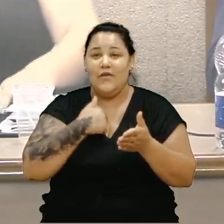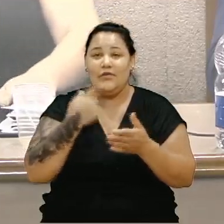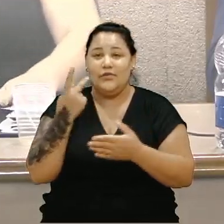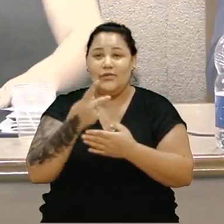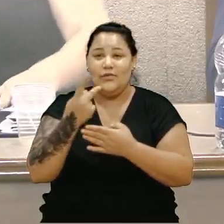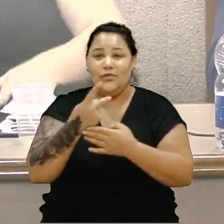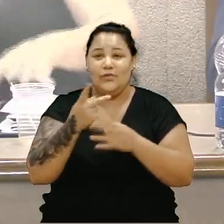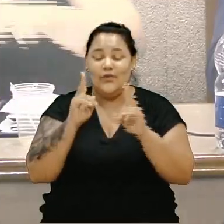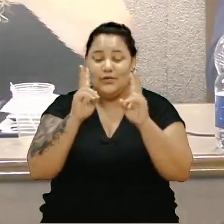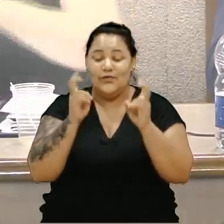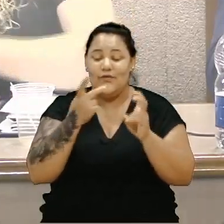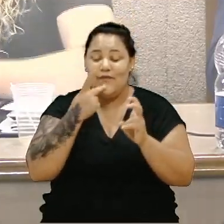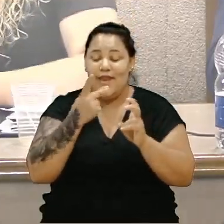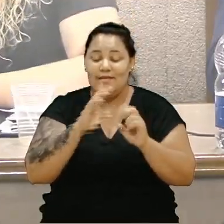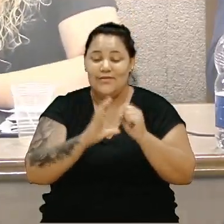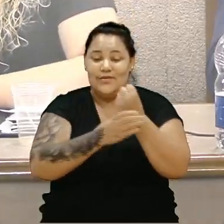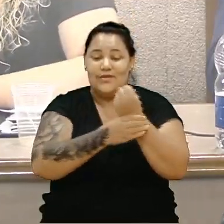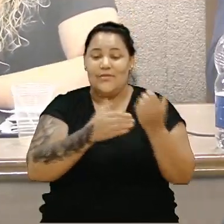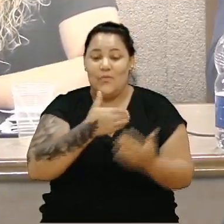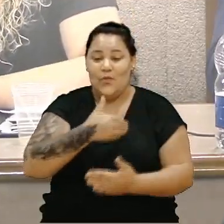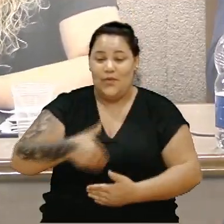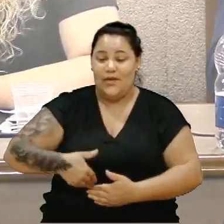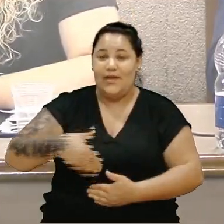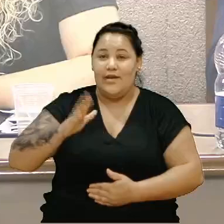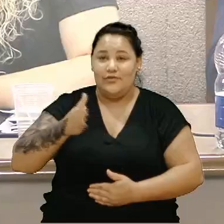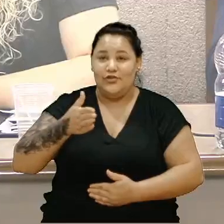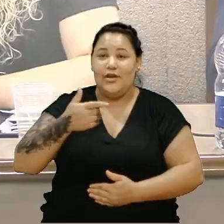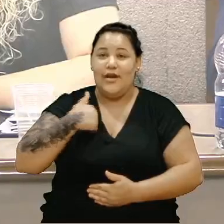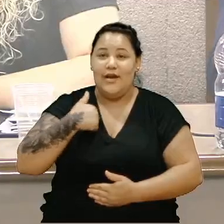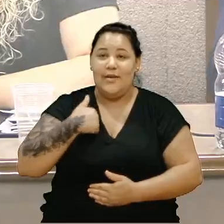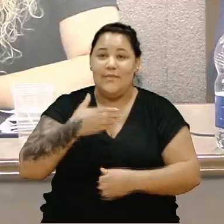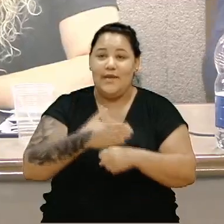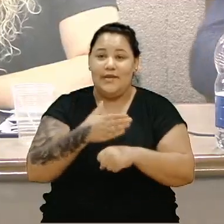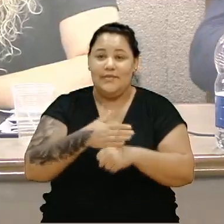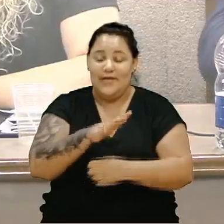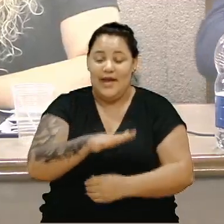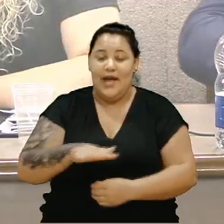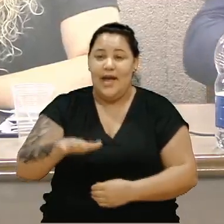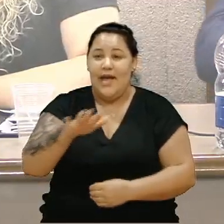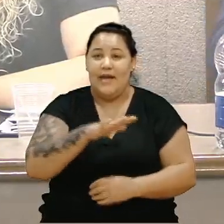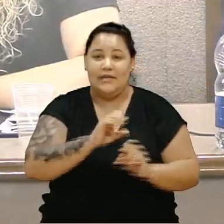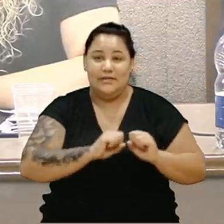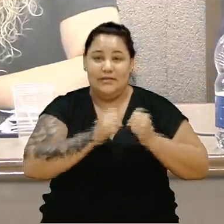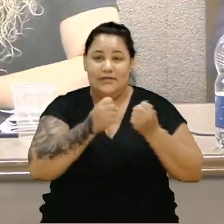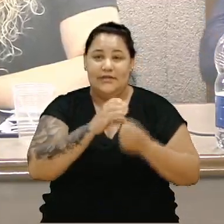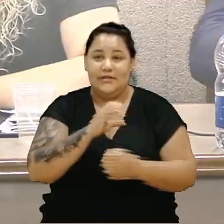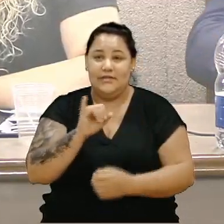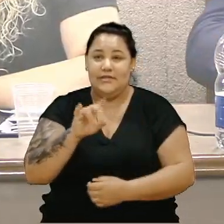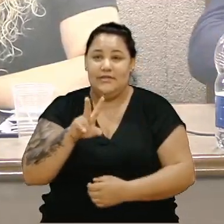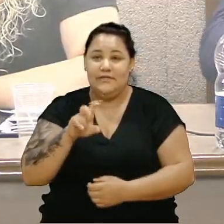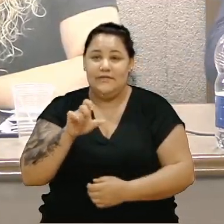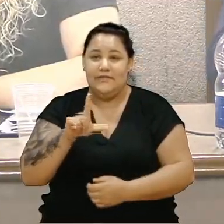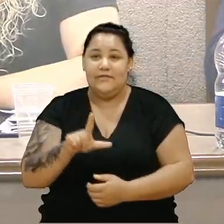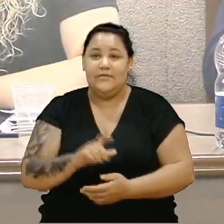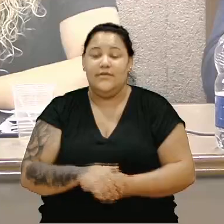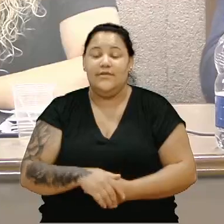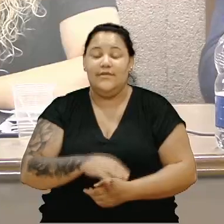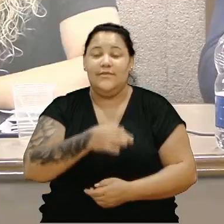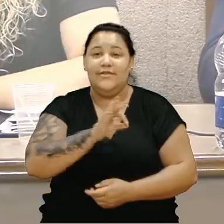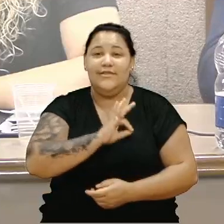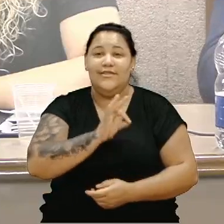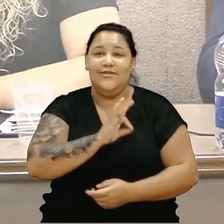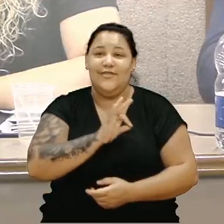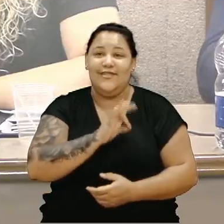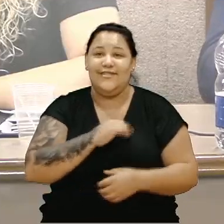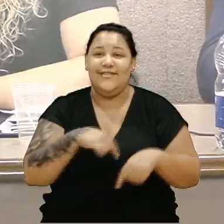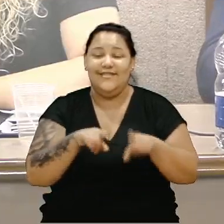né, fala em segurança pública. Graças a Deus eu passei por várias áreas, né, Corpo de Bombeiros, Defesa Civil, Polícia Militar. E o Corpo de Bombeiros, eu